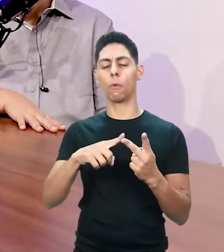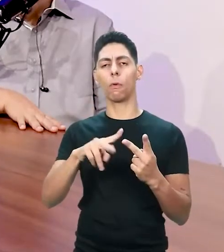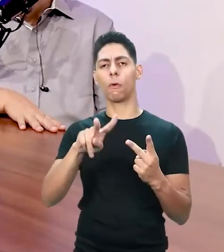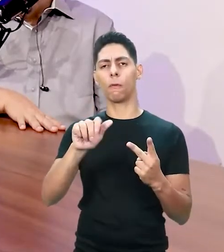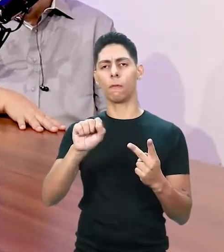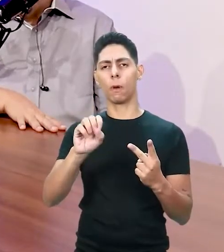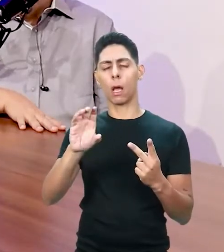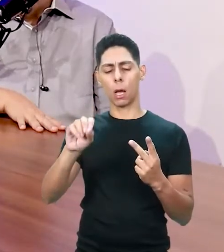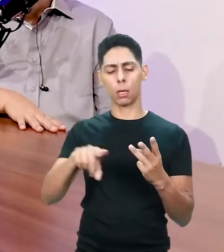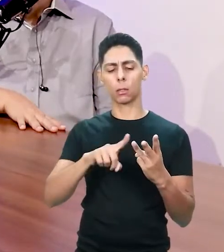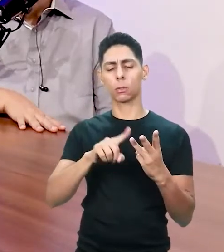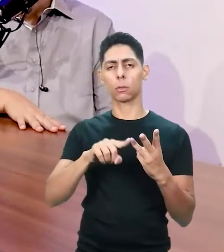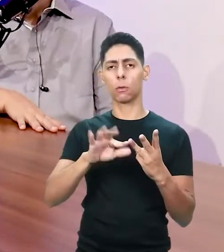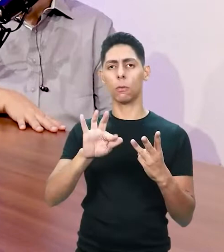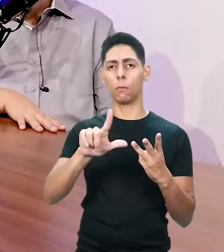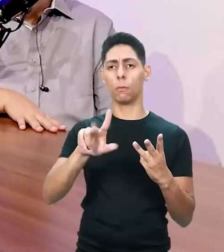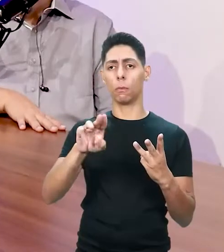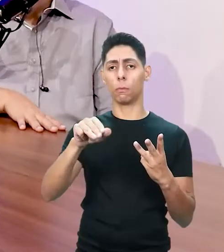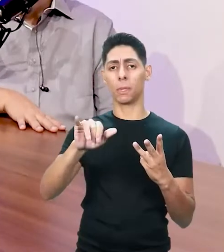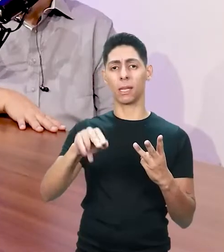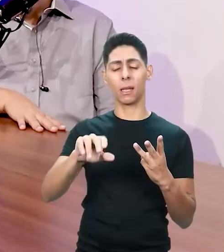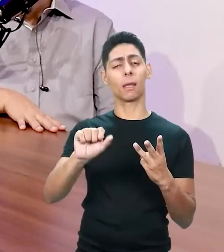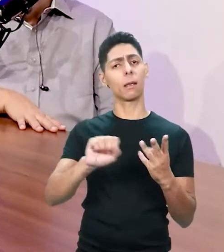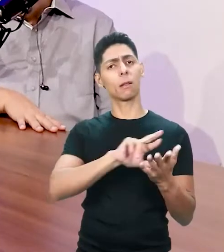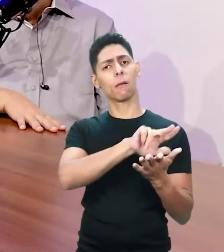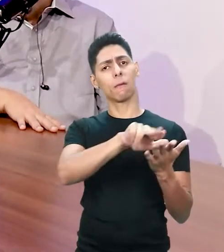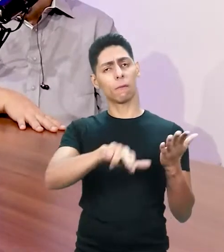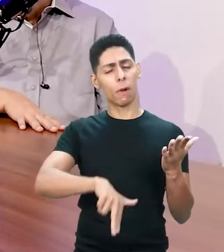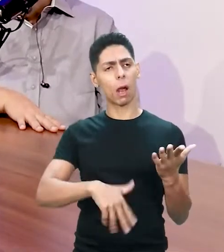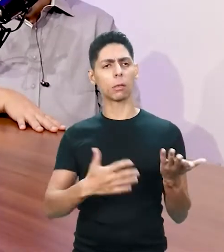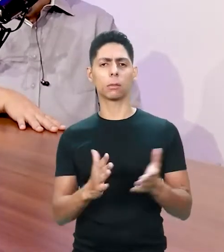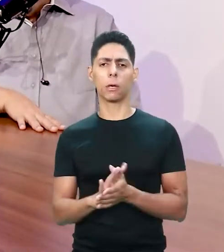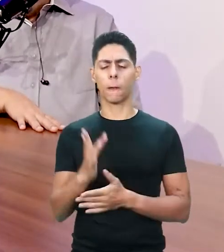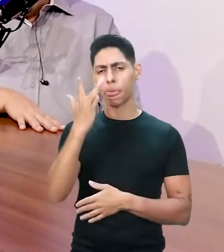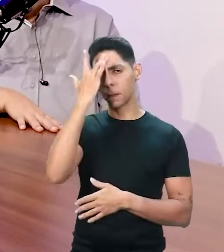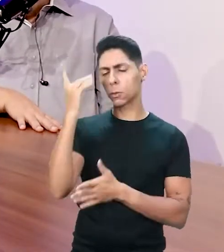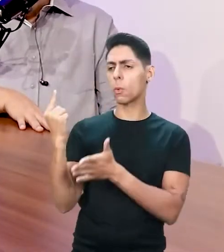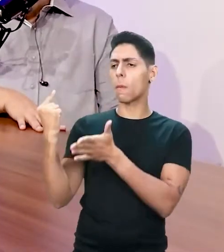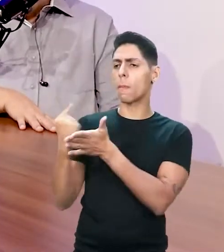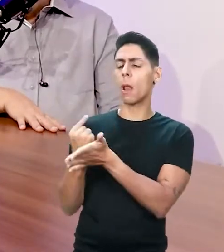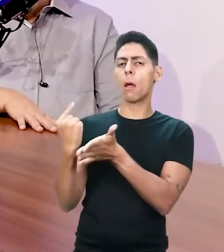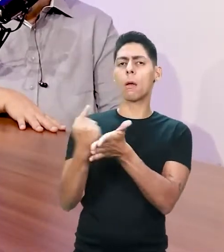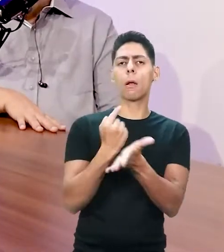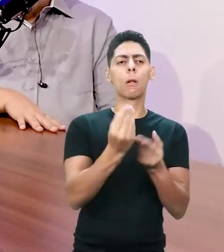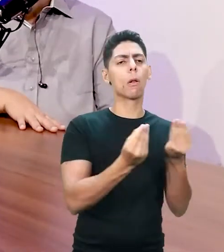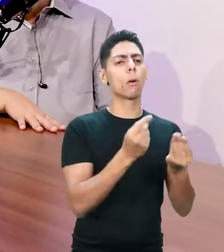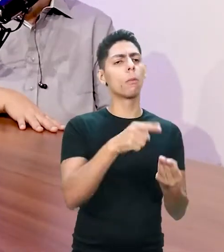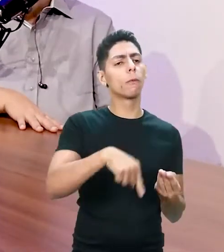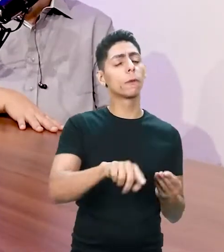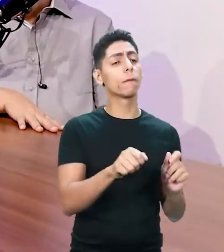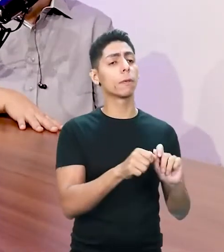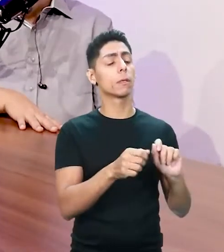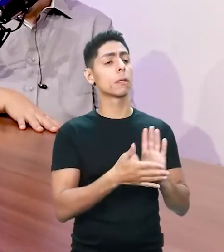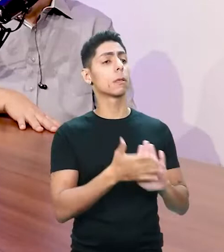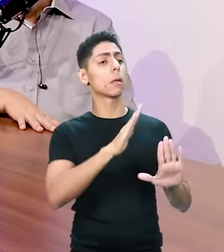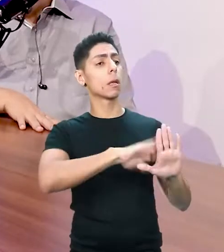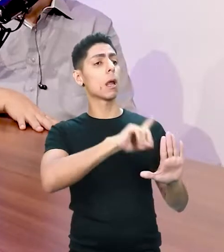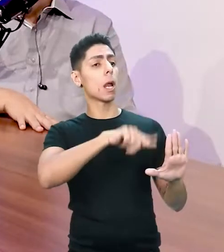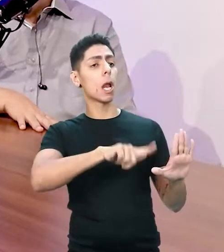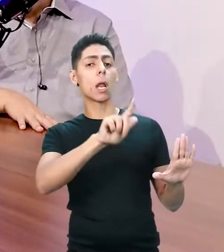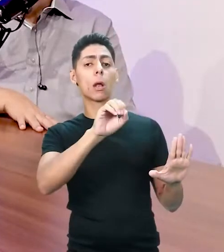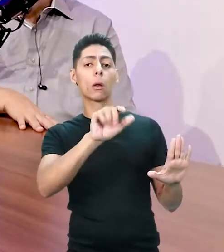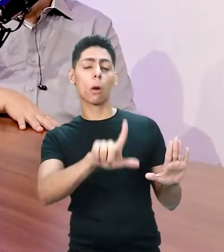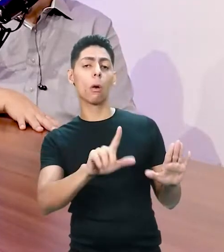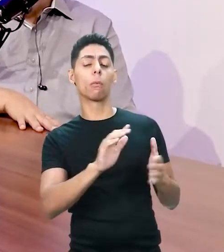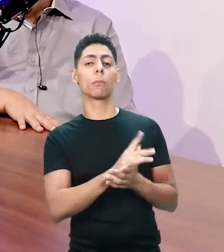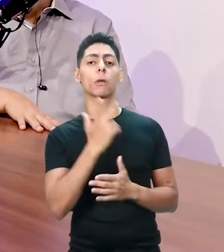ano e meio Fluminense, isso sem falar em CBF, Seleção Brasileira e tudo. Aí o pessoal pode perguntar, mas Marcos, como é que você fazia atrás do gol, né? Porque o locutor dizia,